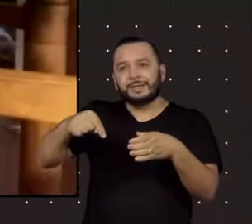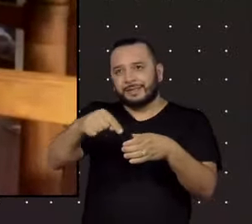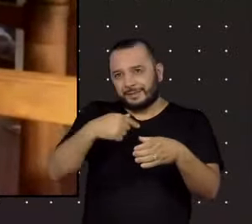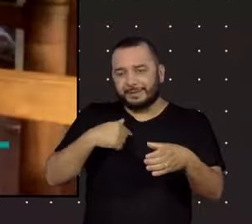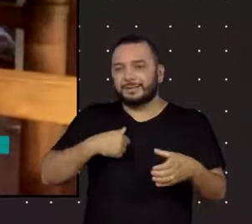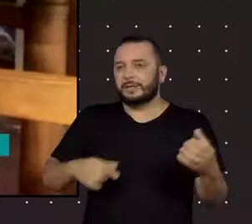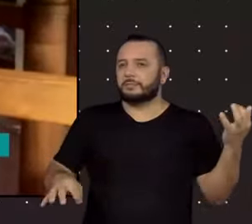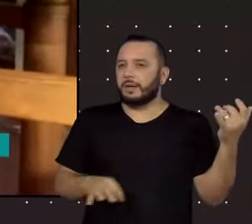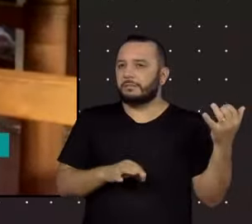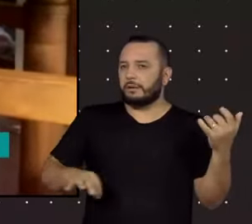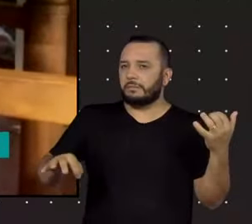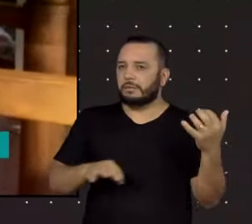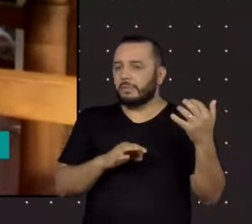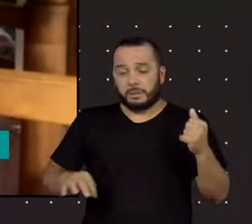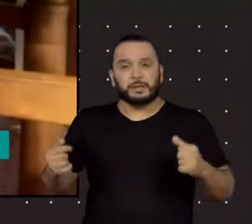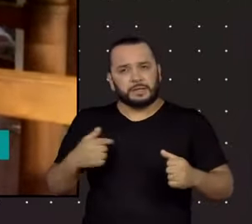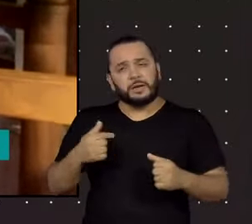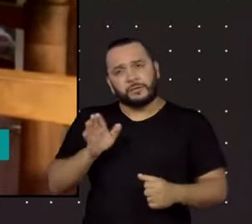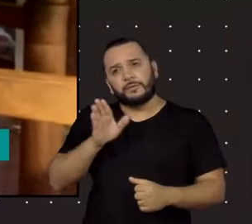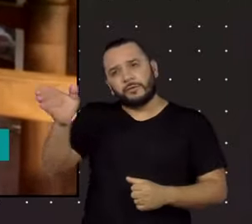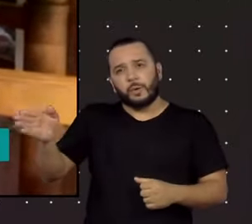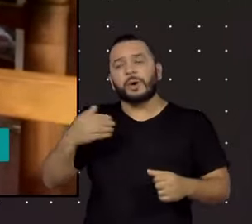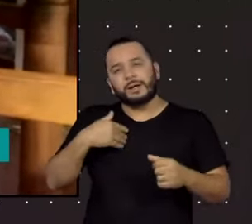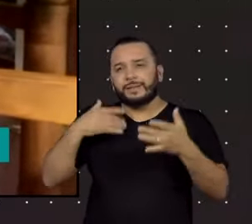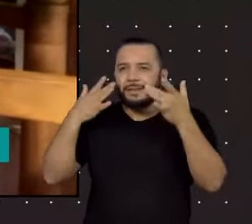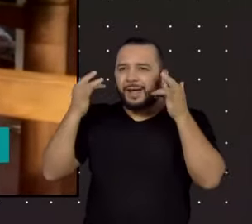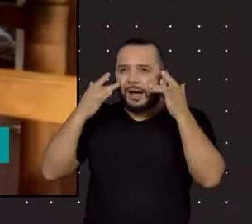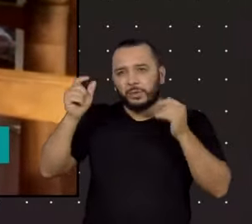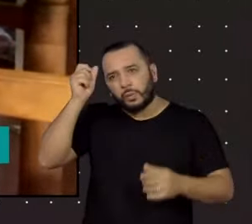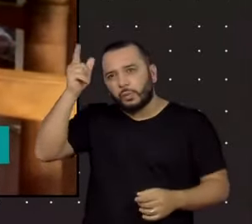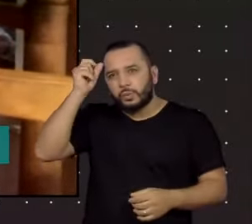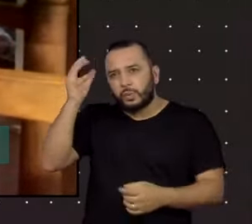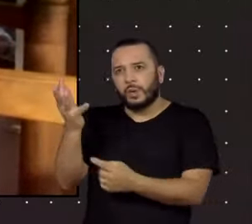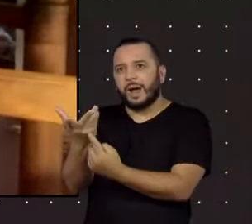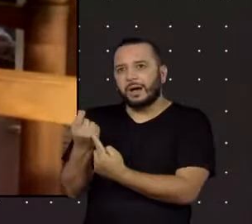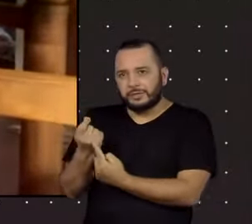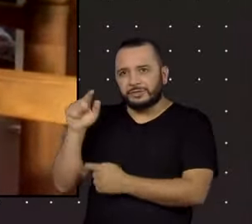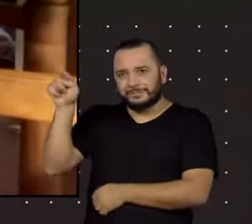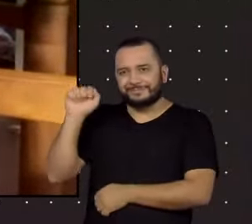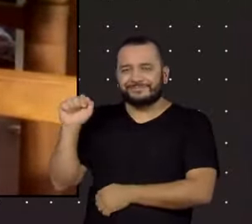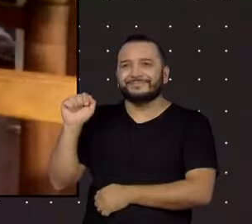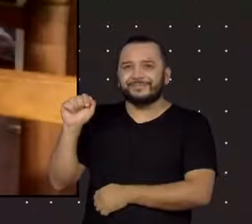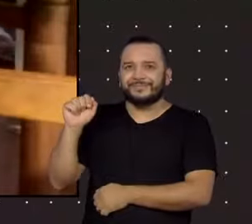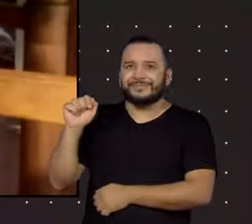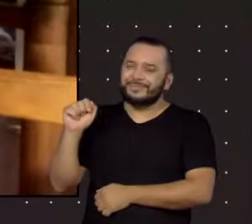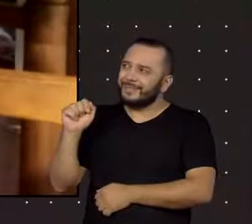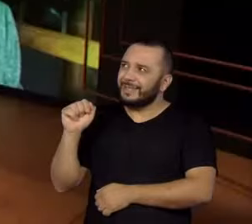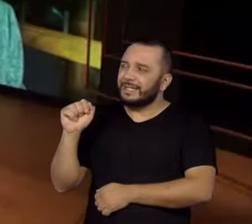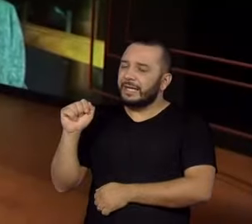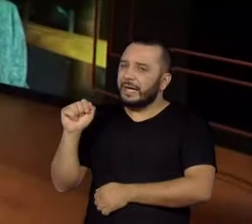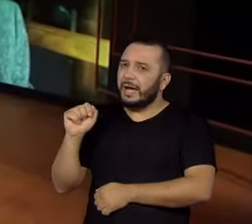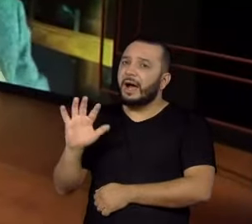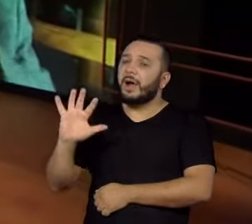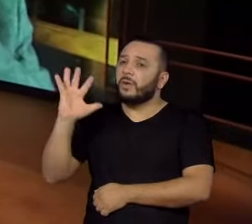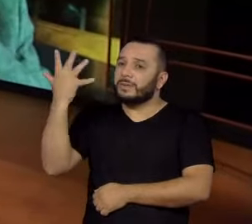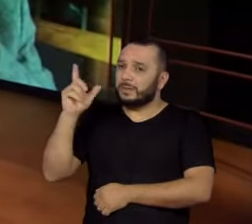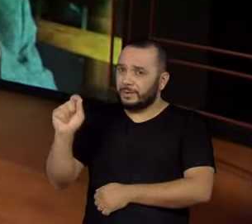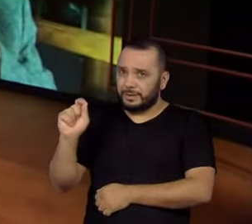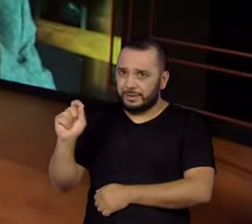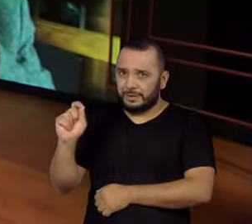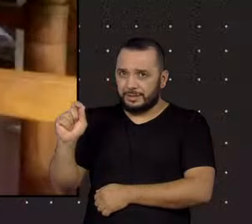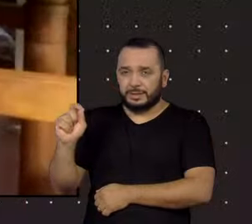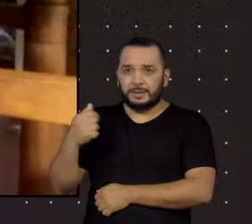essa orquestra foi dar um concerto uma vez no Teatro Cultura Artística, nos 50 e pouco, 51, 52, e aí o